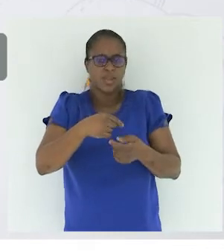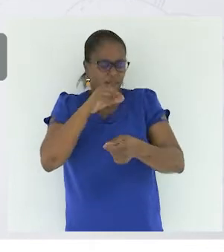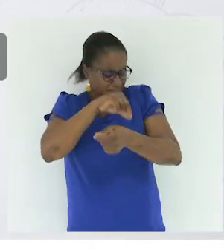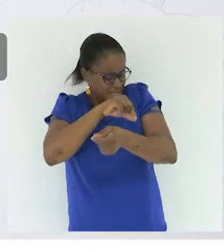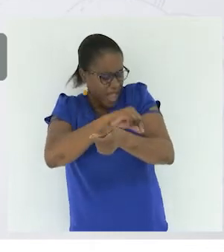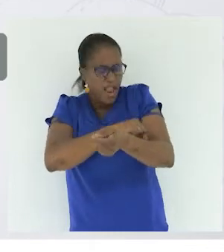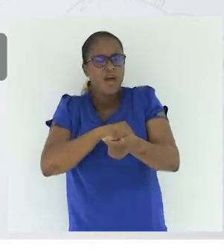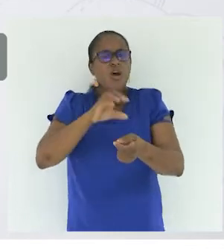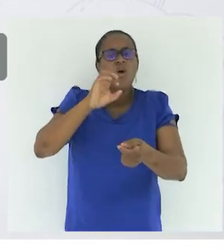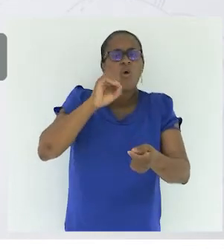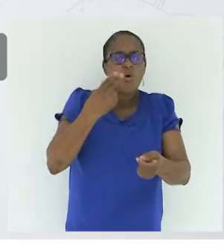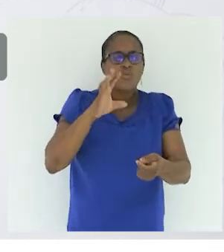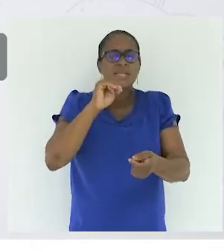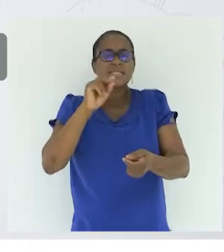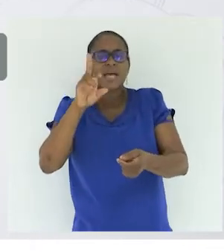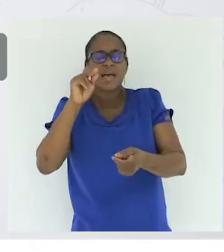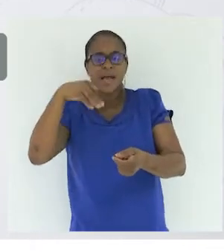varicela ou do sarampo.